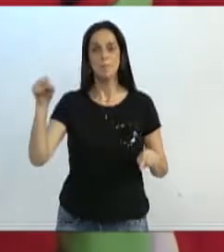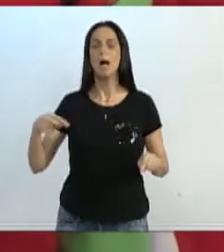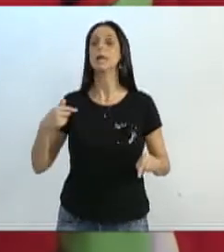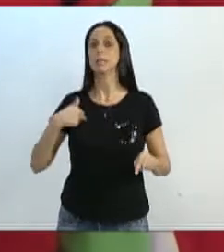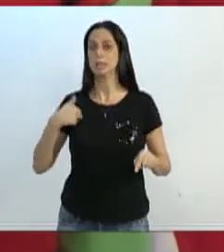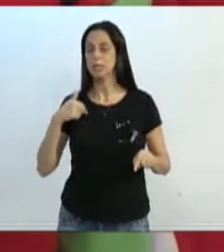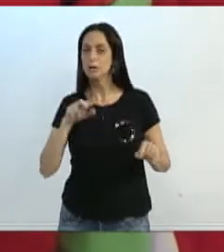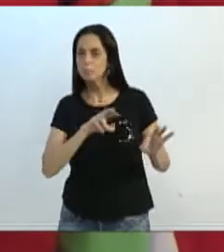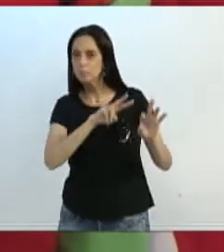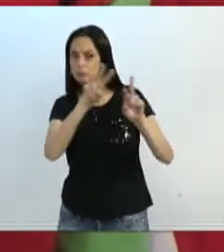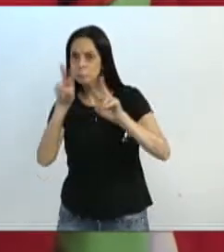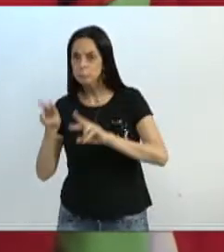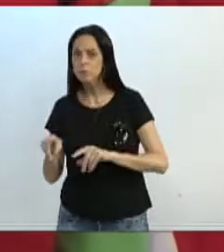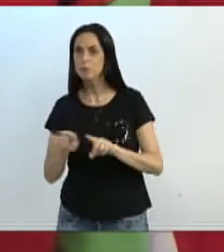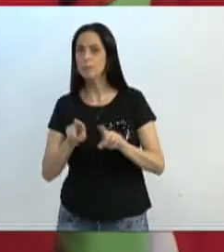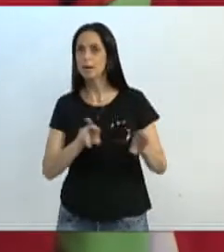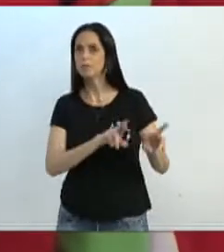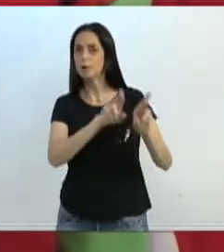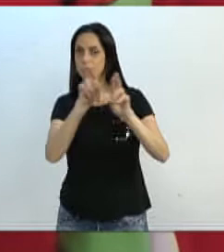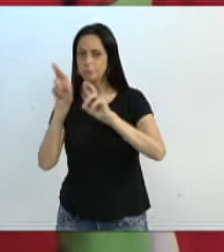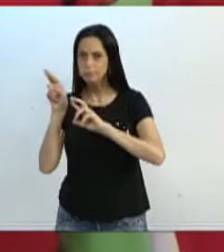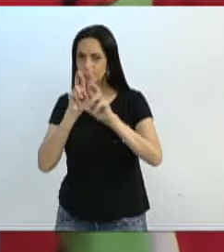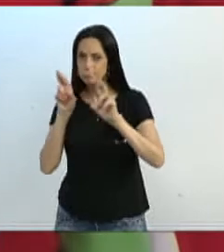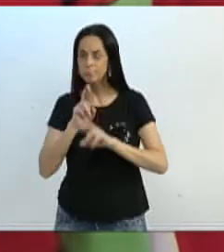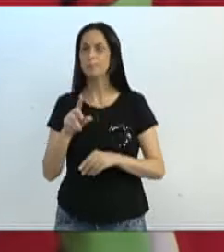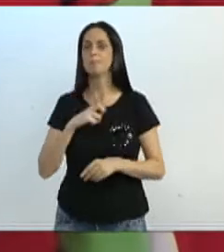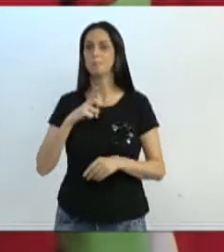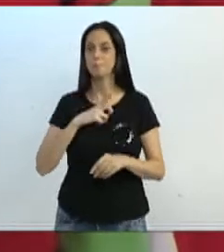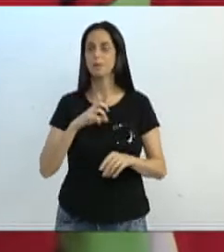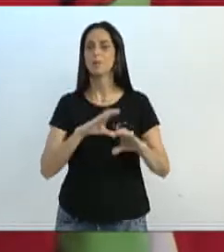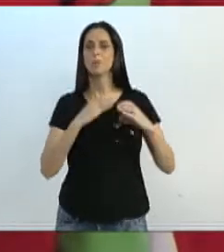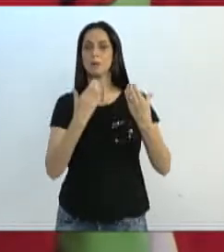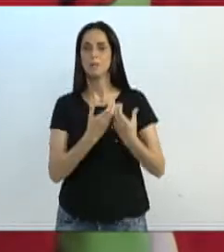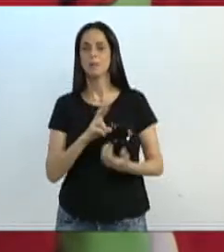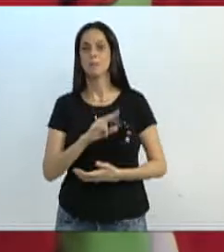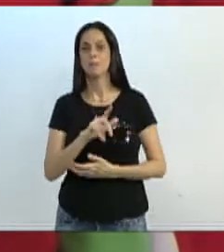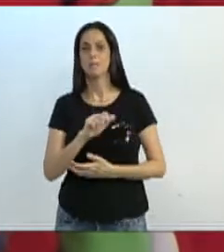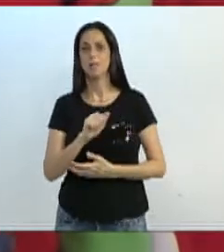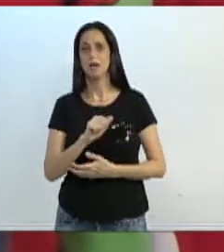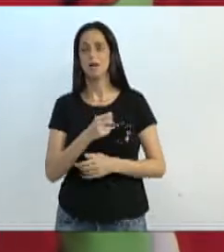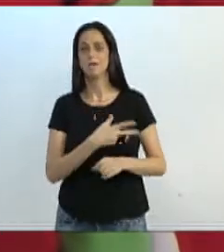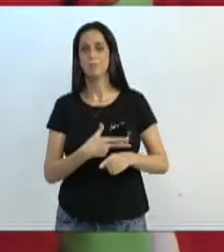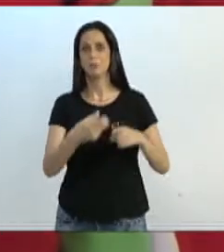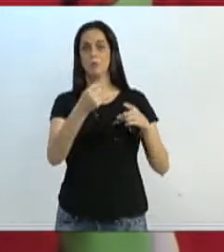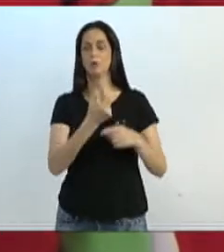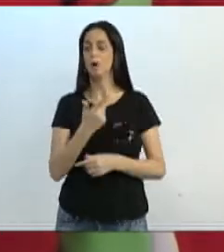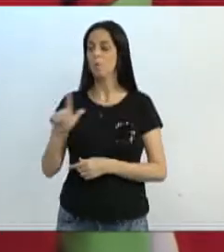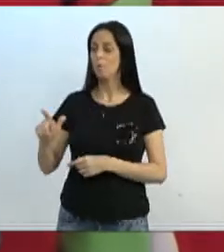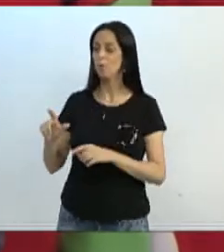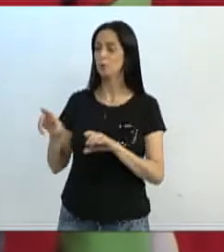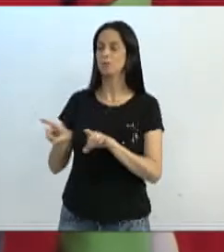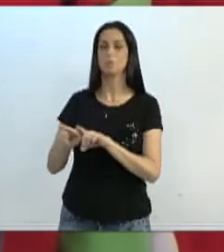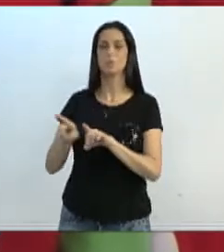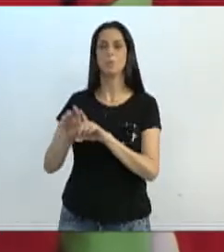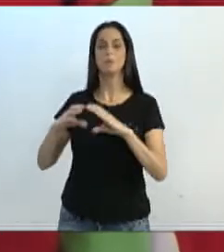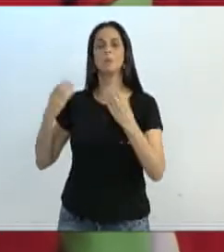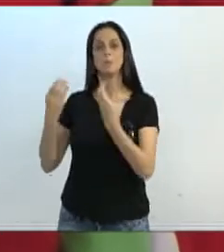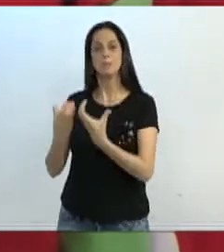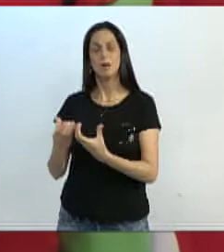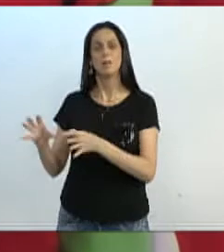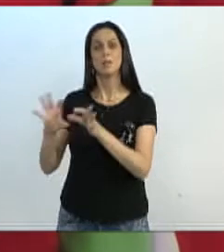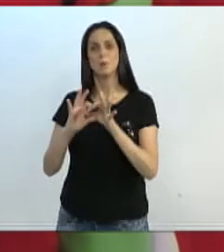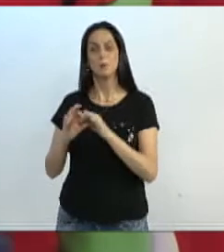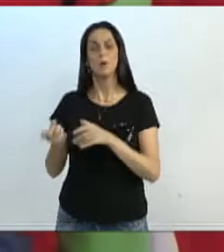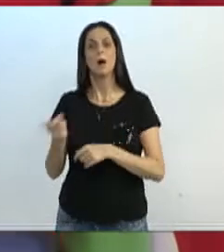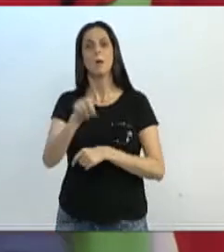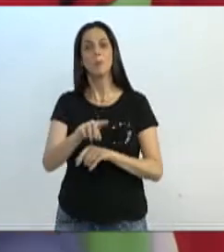Almir, que você também lutou muito, a Vila Vitória, que está concluída, não diferente a Vila União, a Vila